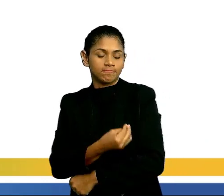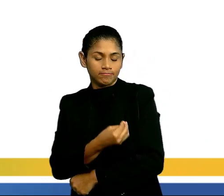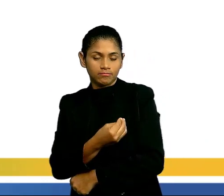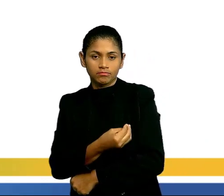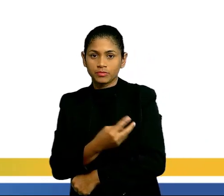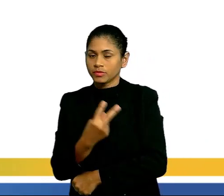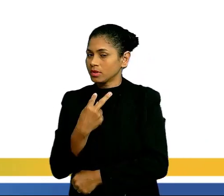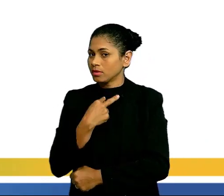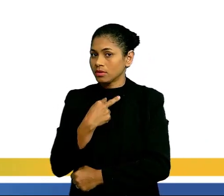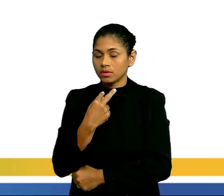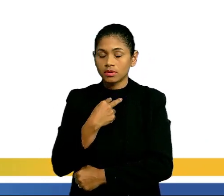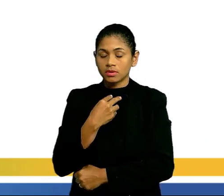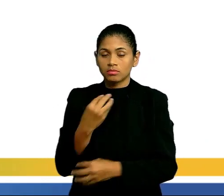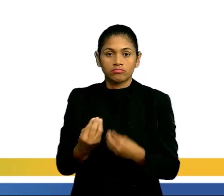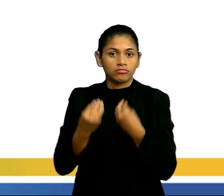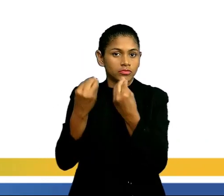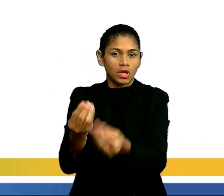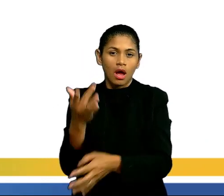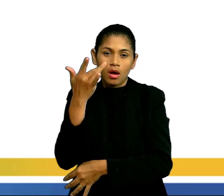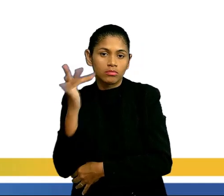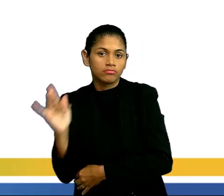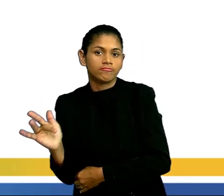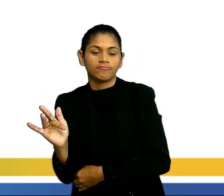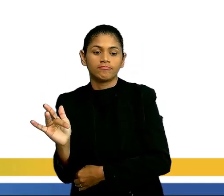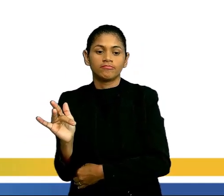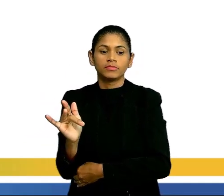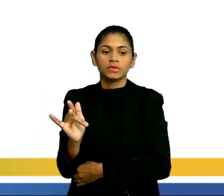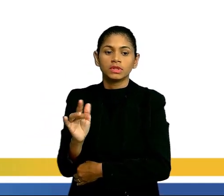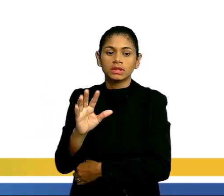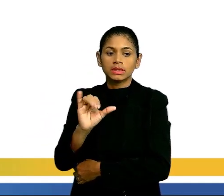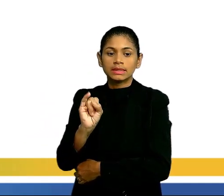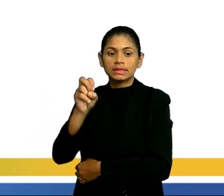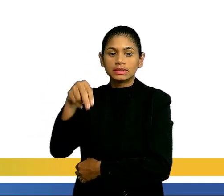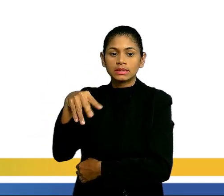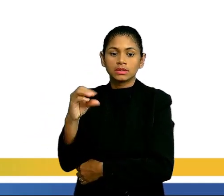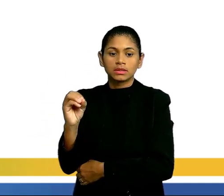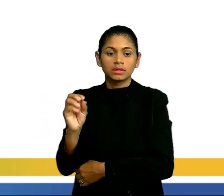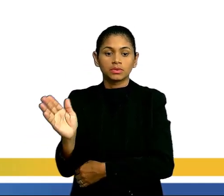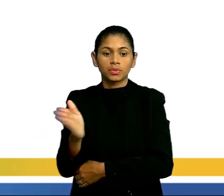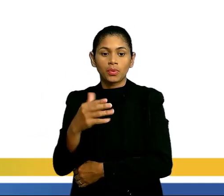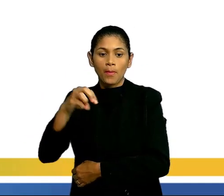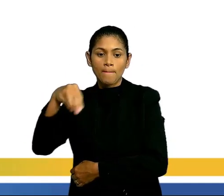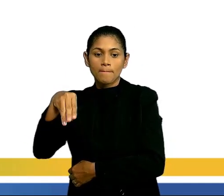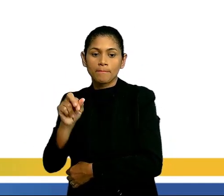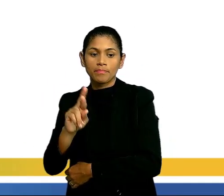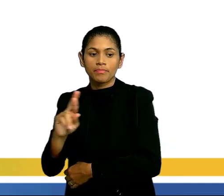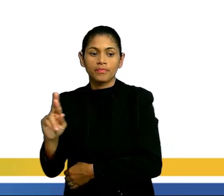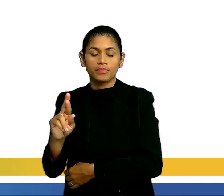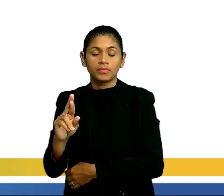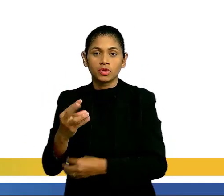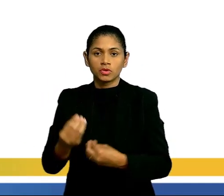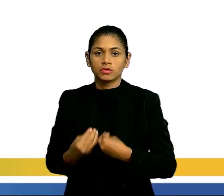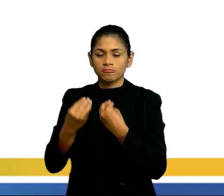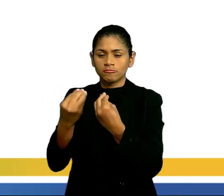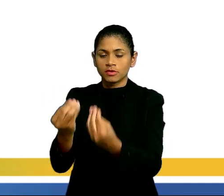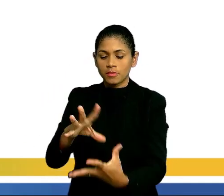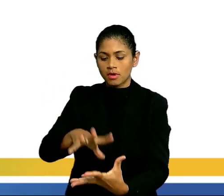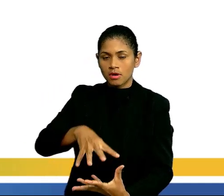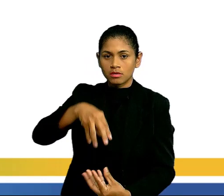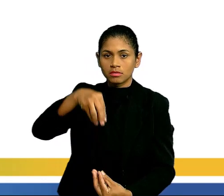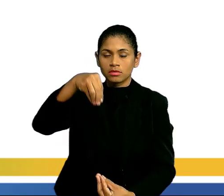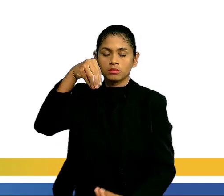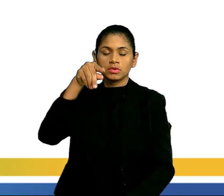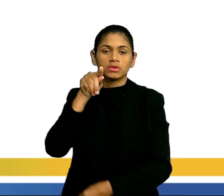Não posso te ofertar o ouro, o incenso e a mirra. Ofereço-te a minha alma, que tu mesmo